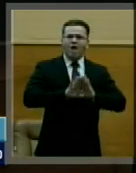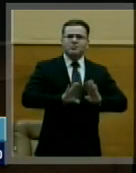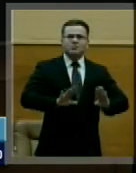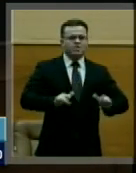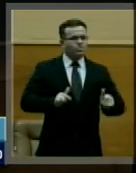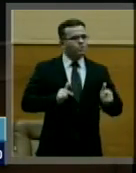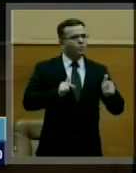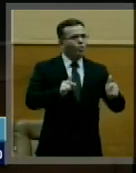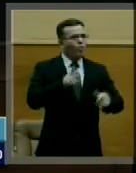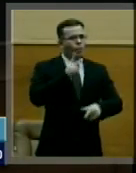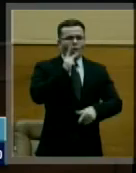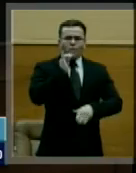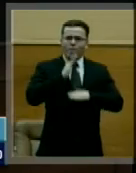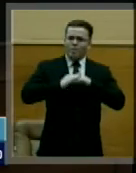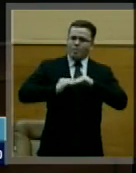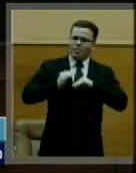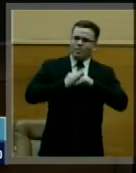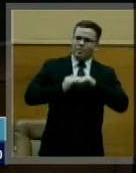carinho do pai, tinha